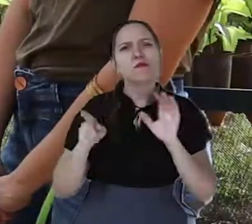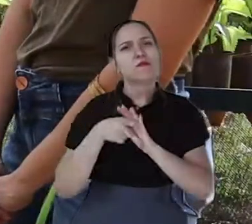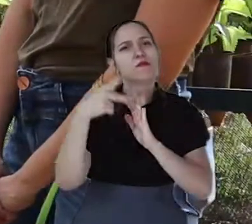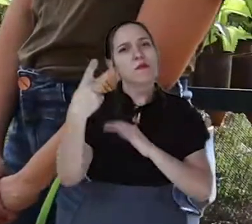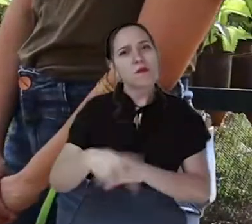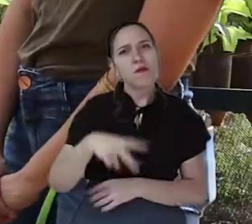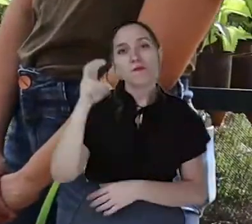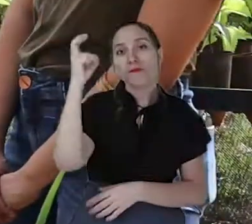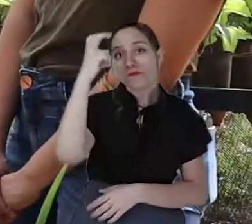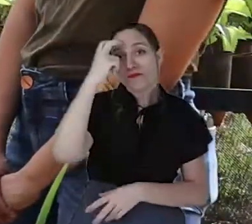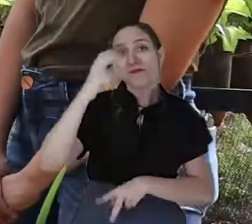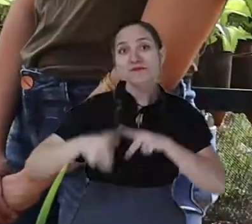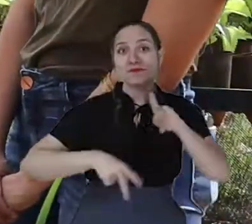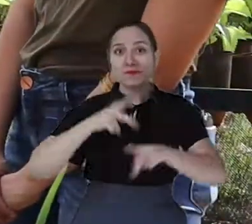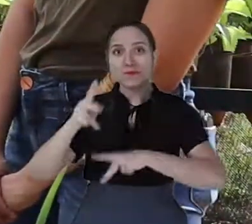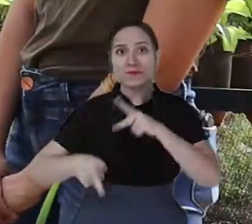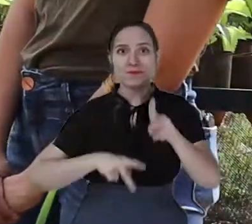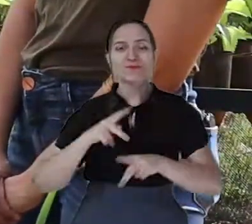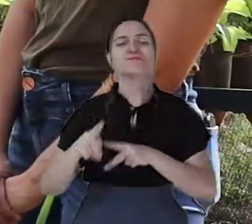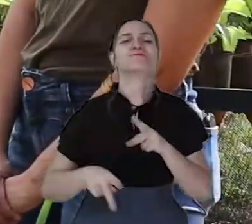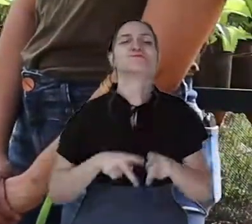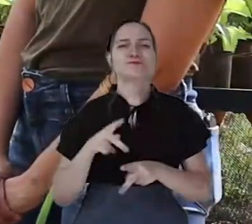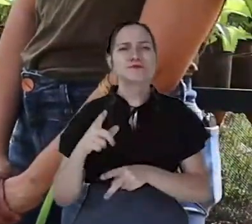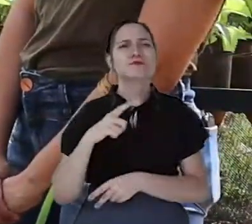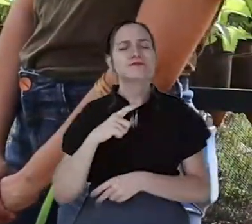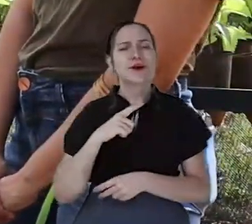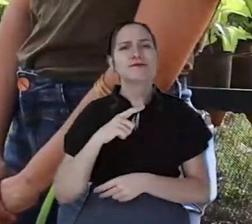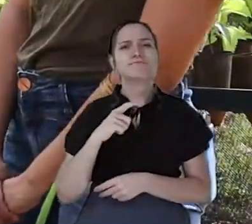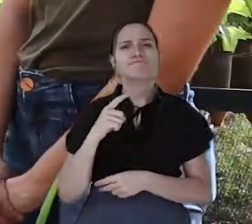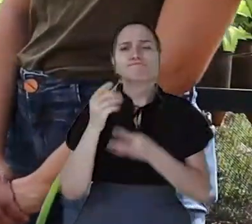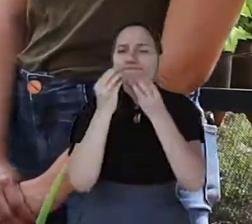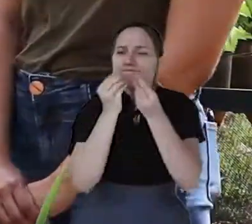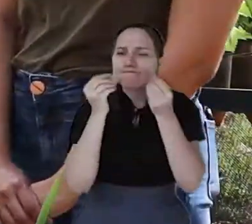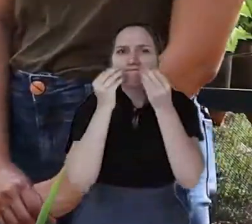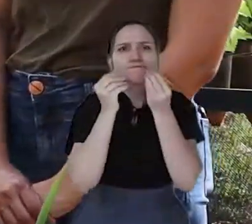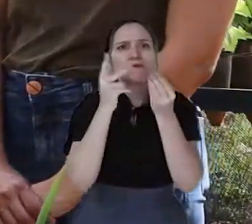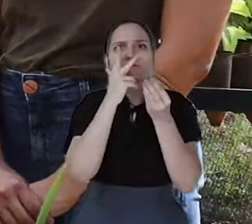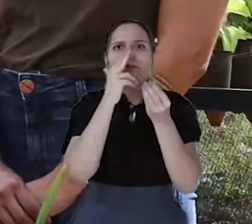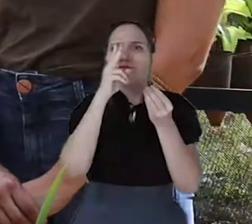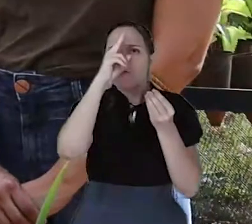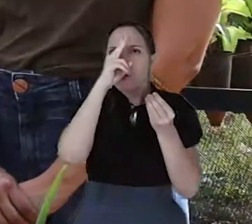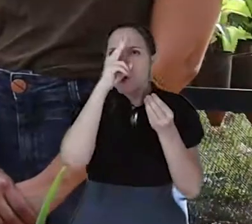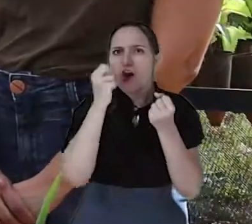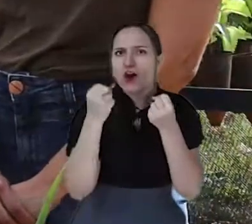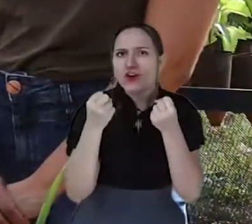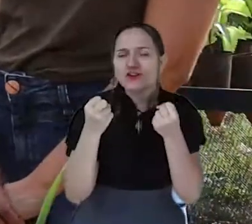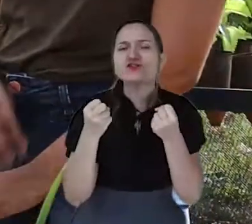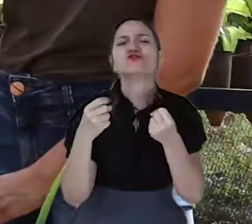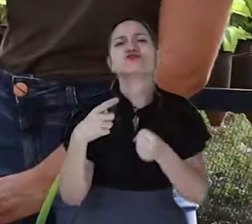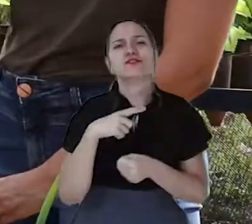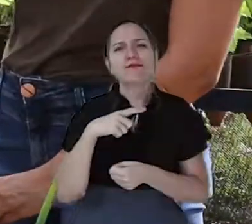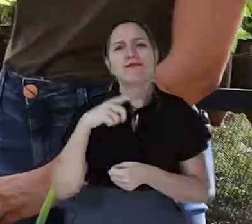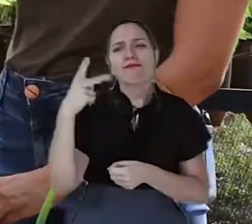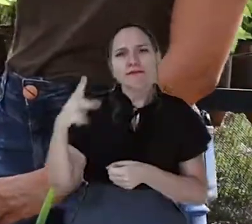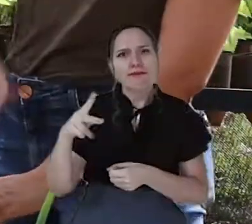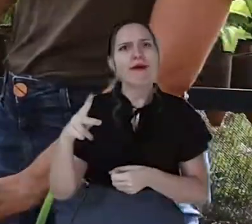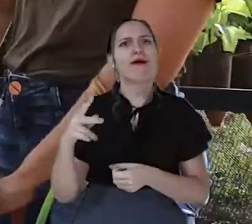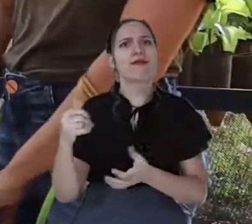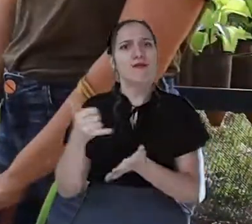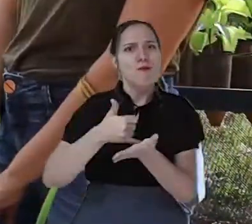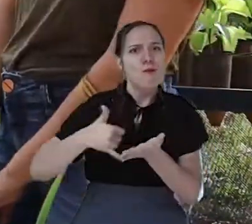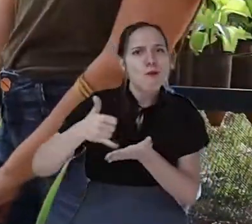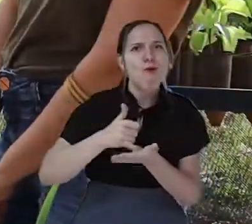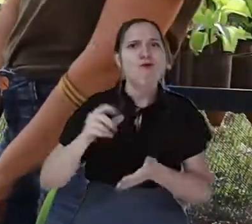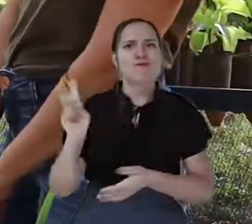né, da cultura do nosso povo, uma planta de um sabor bem marcante, né, Maravilhoso, hein, muito gente? rica, né, em óleos e